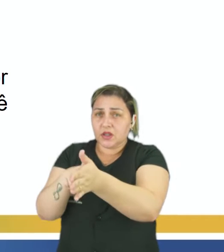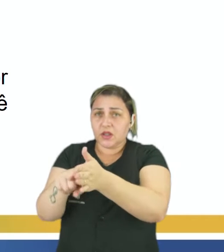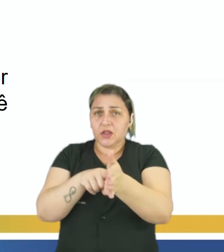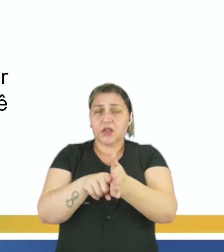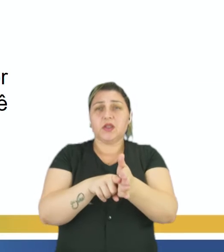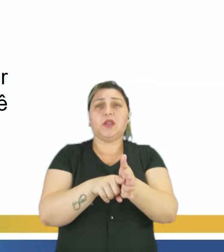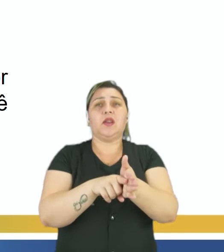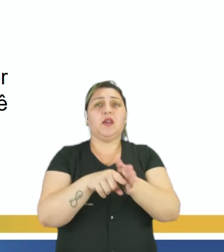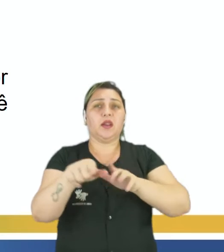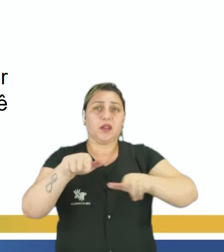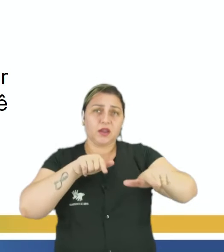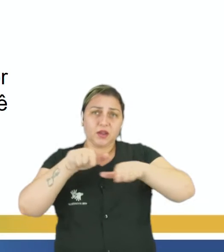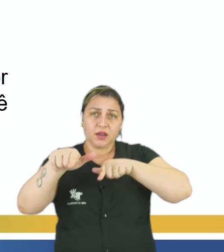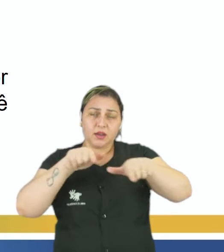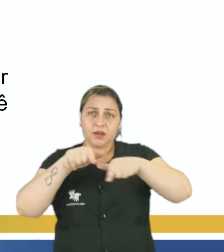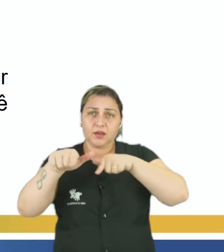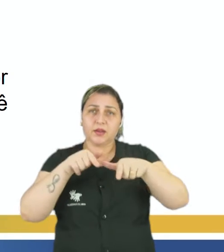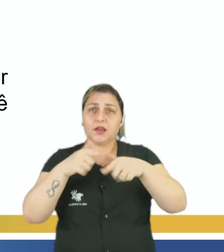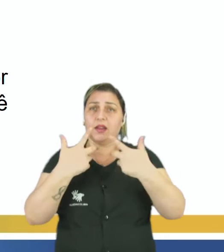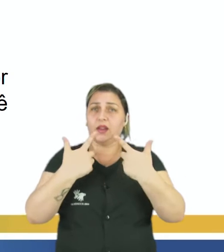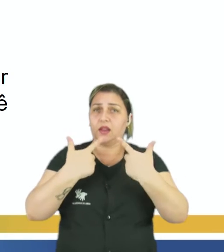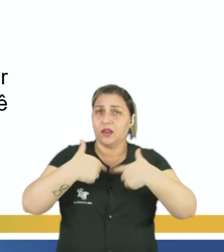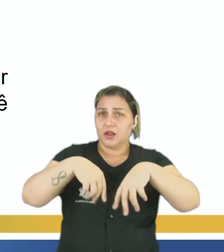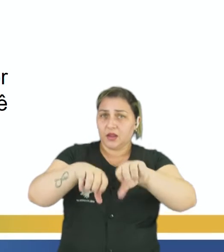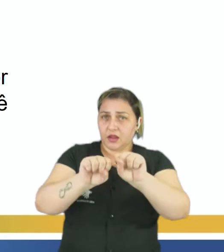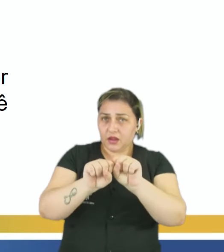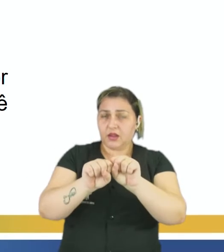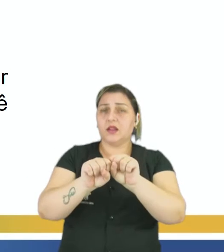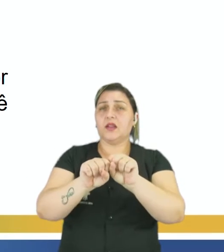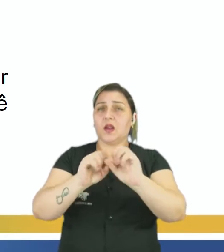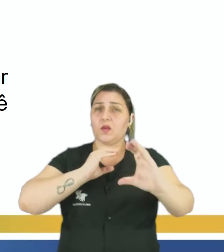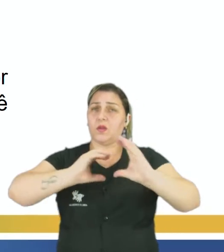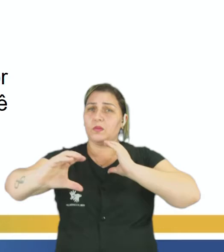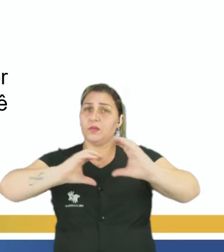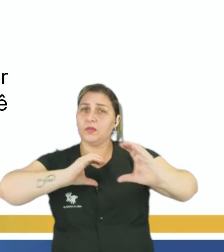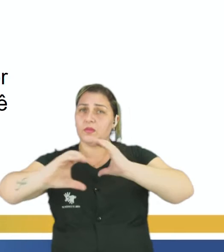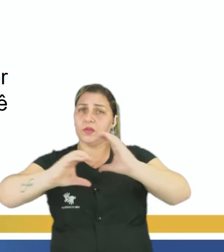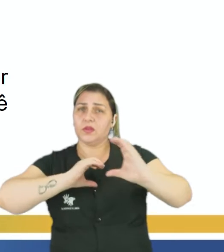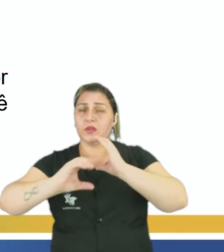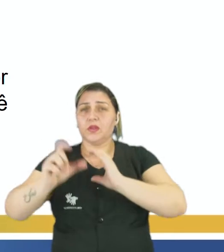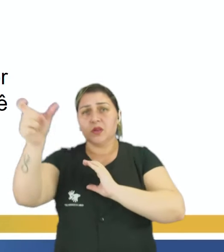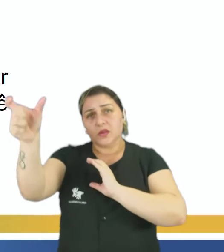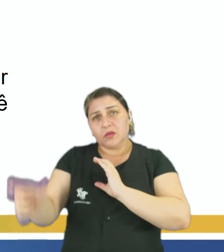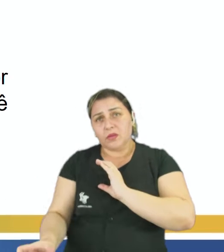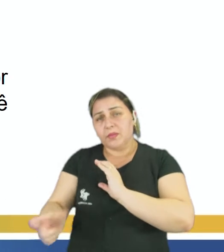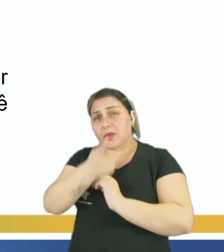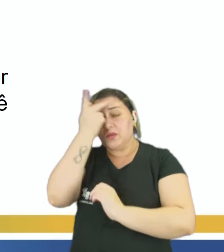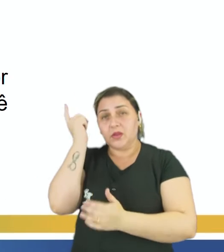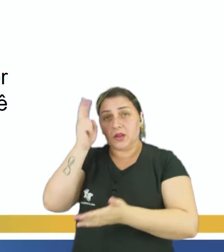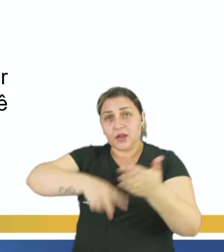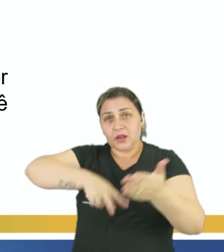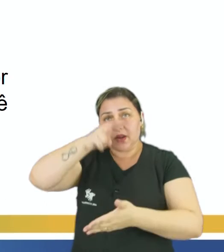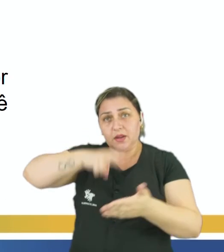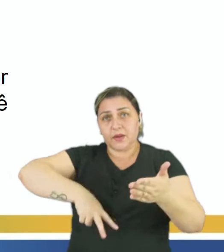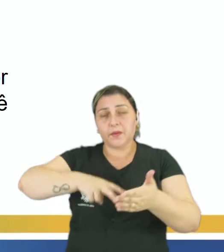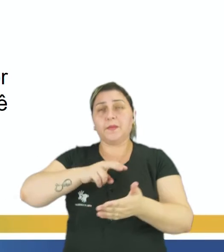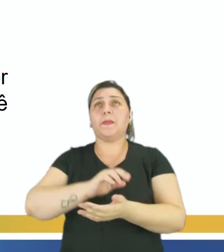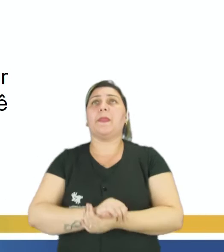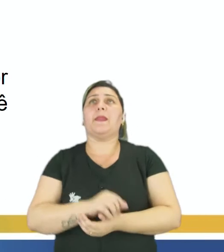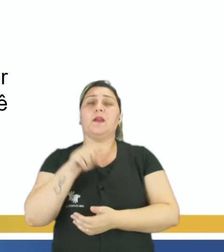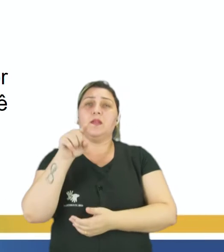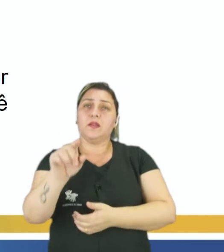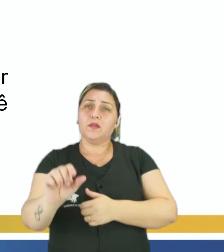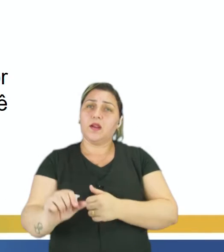vai trabalhar essa linguagem, essa comunicação com o seu interlocutor, tá bom? Você